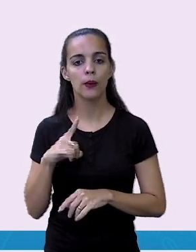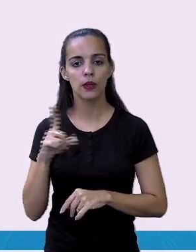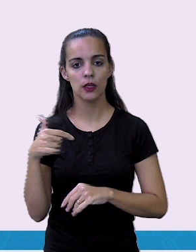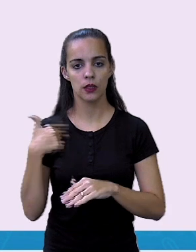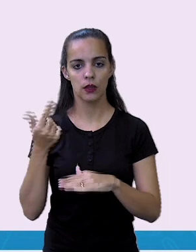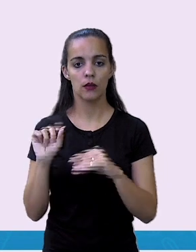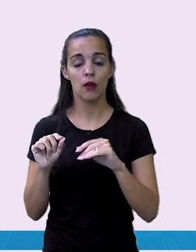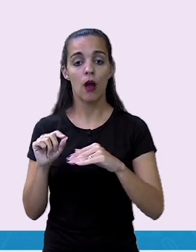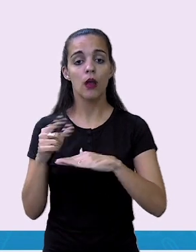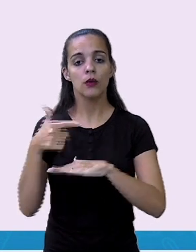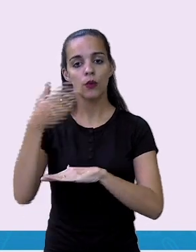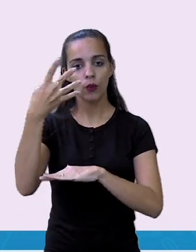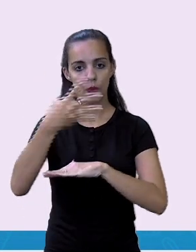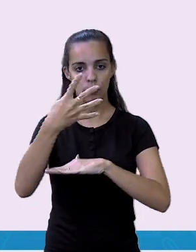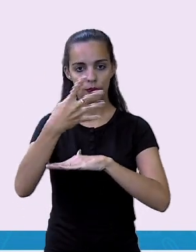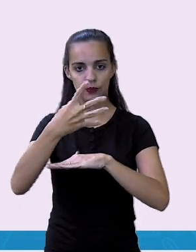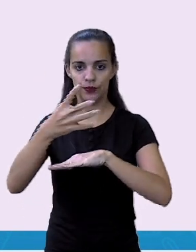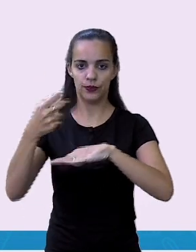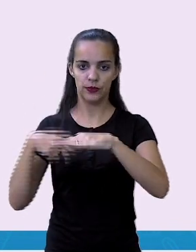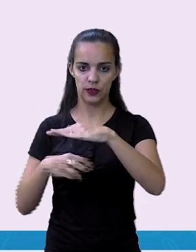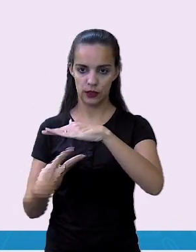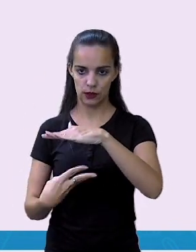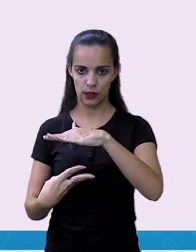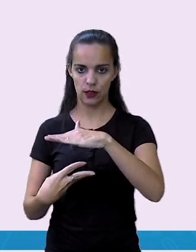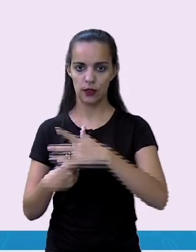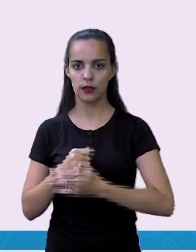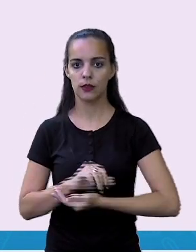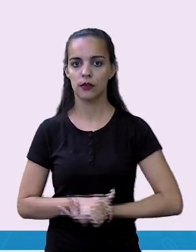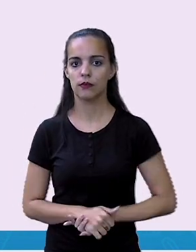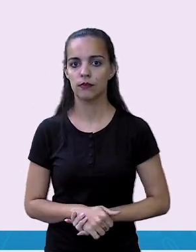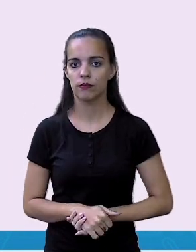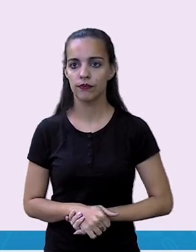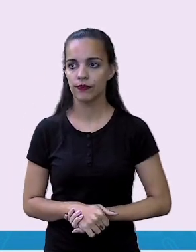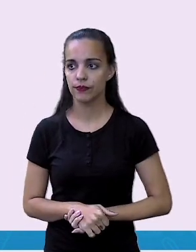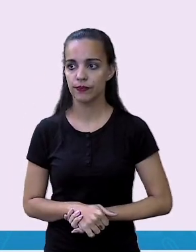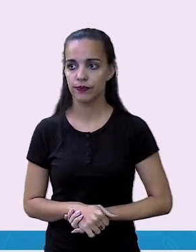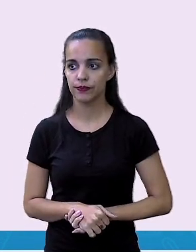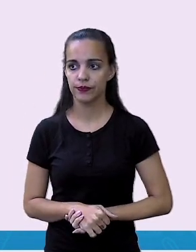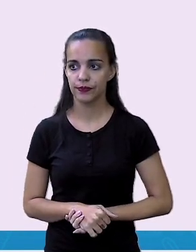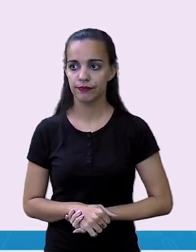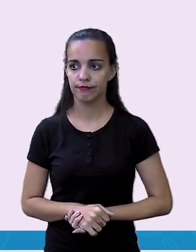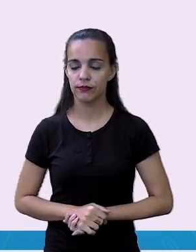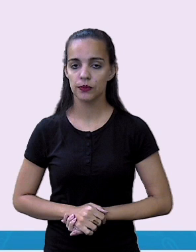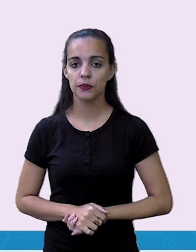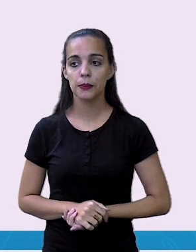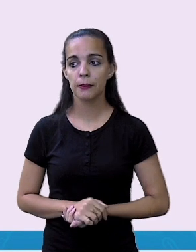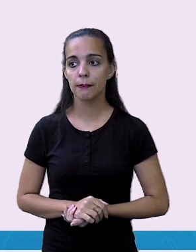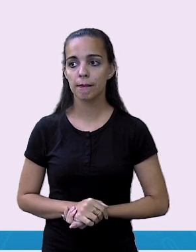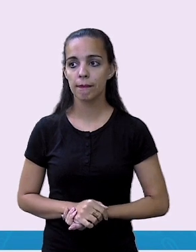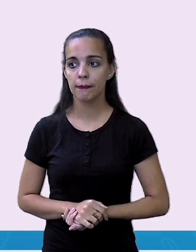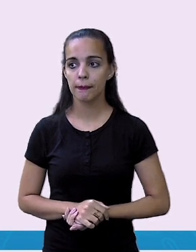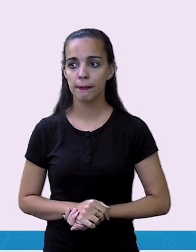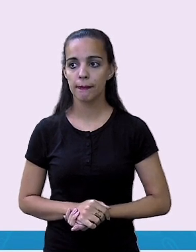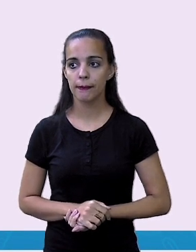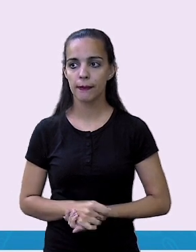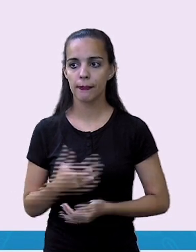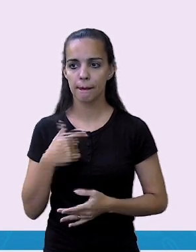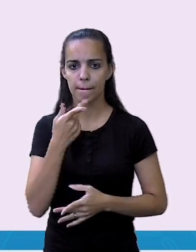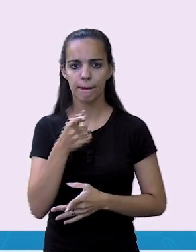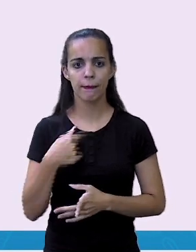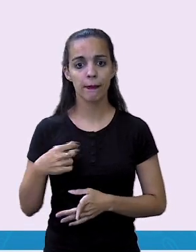ter 4 terços. 4 está para 3. E a razão entre